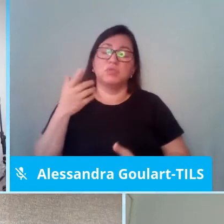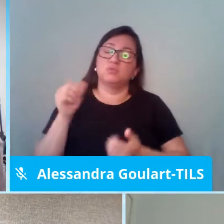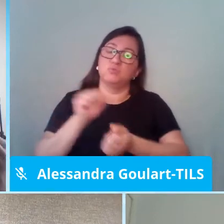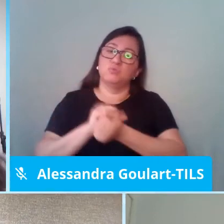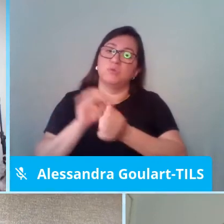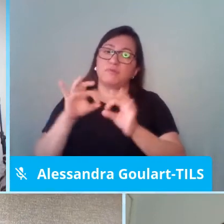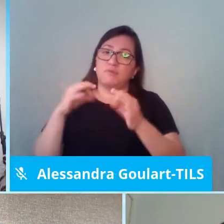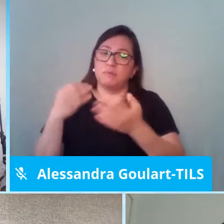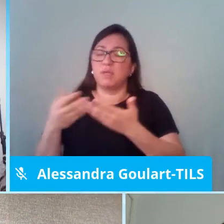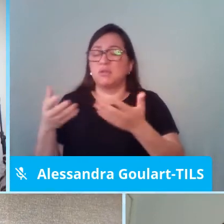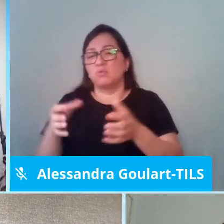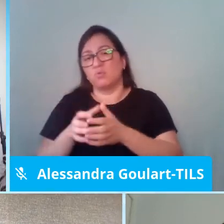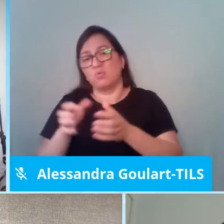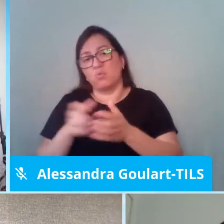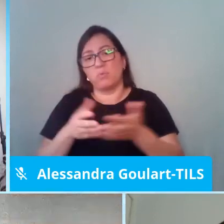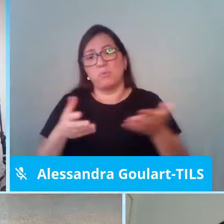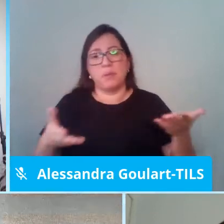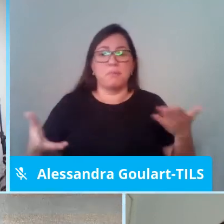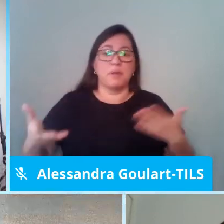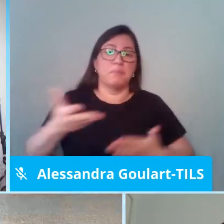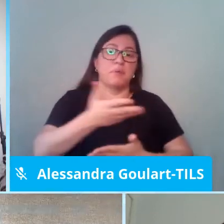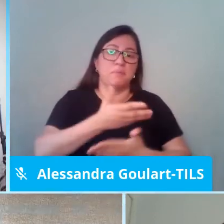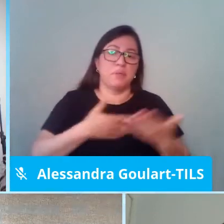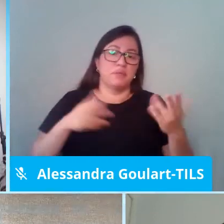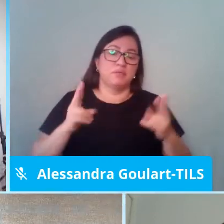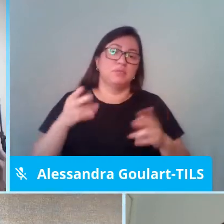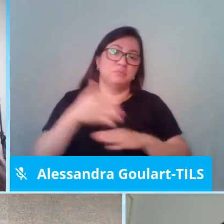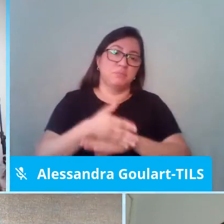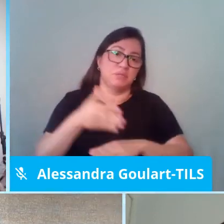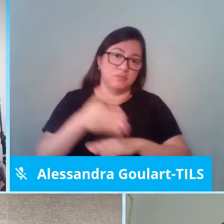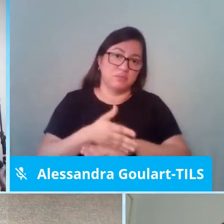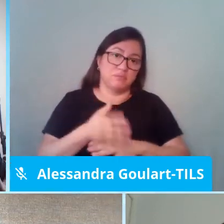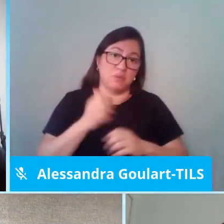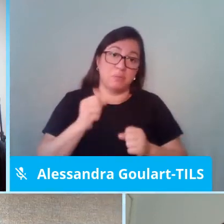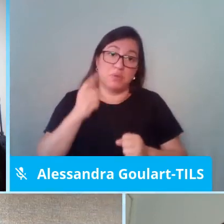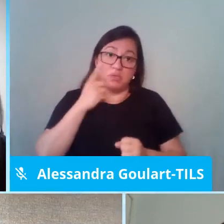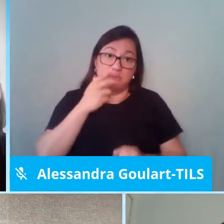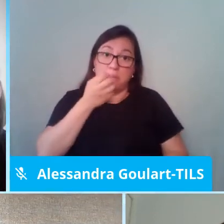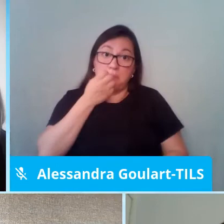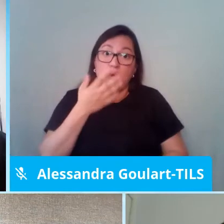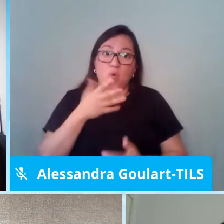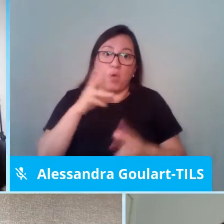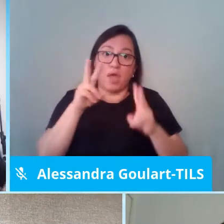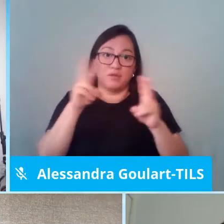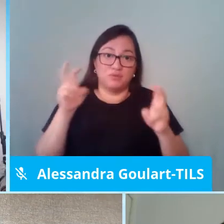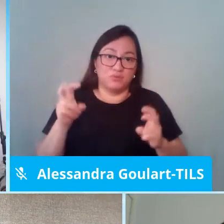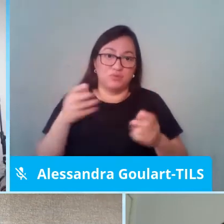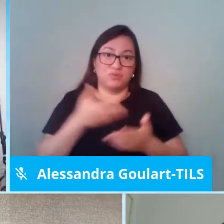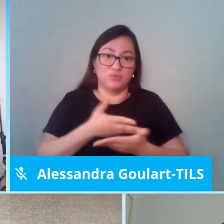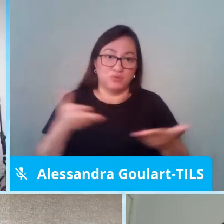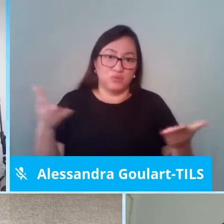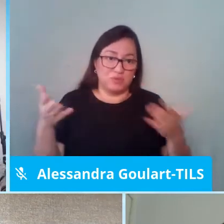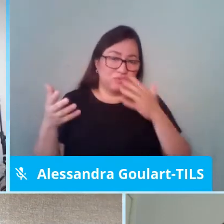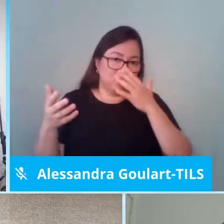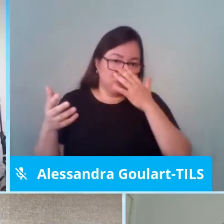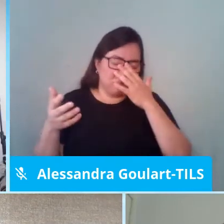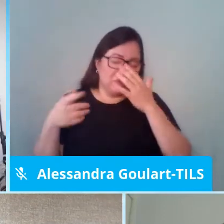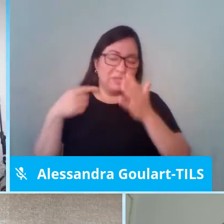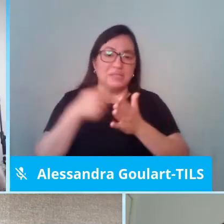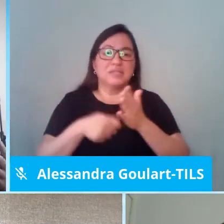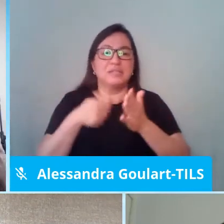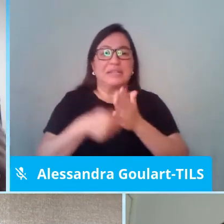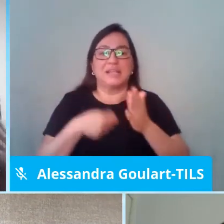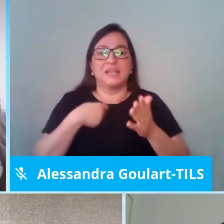nos grupos em que a gente participa, isso pode ser uma grande coisa para o nosso estado, para tentar tirar o nosso